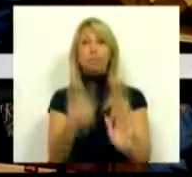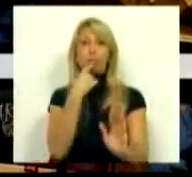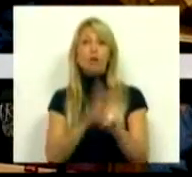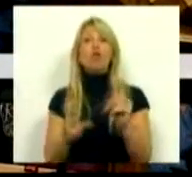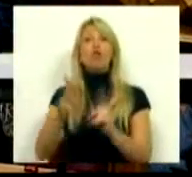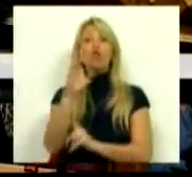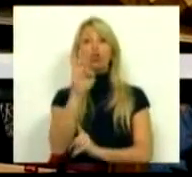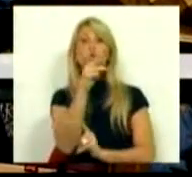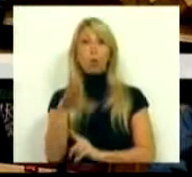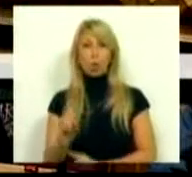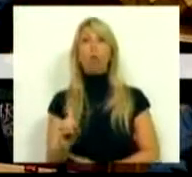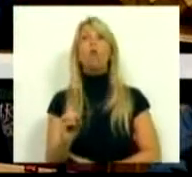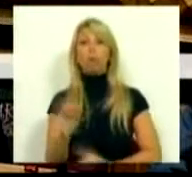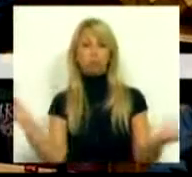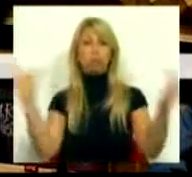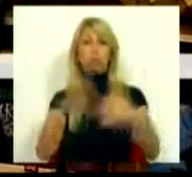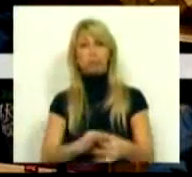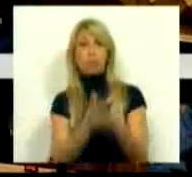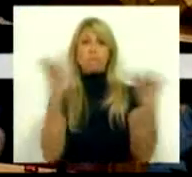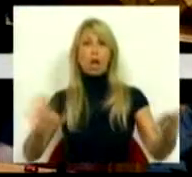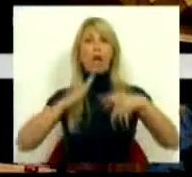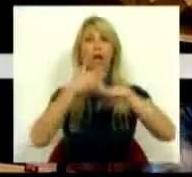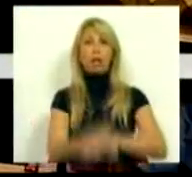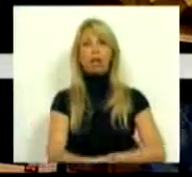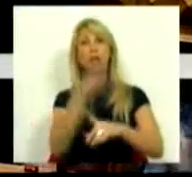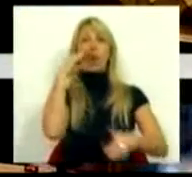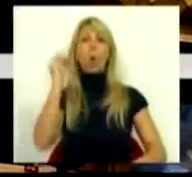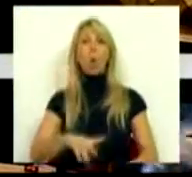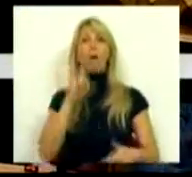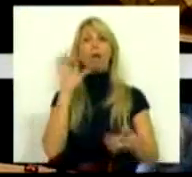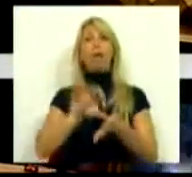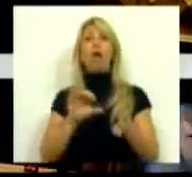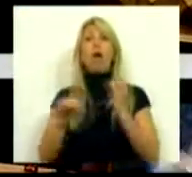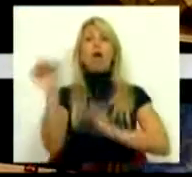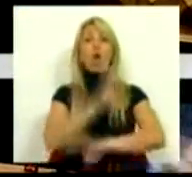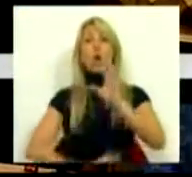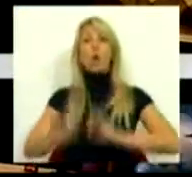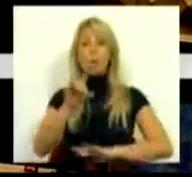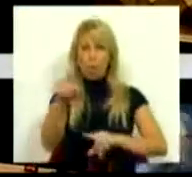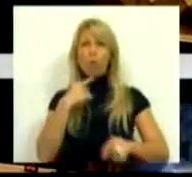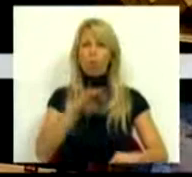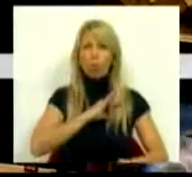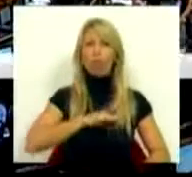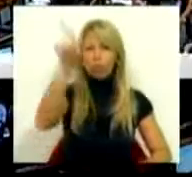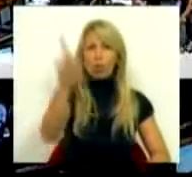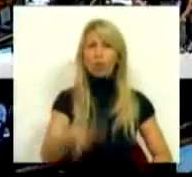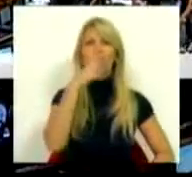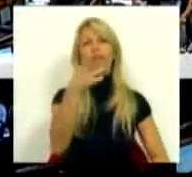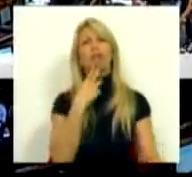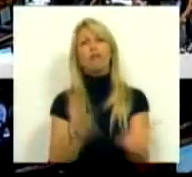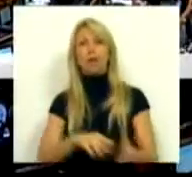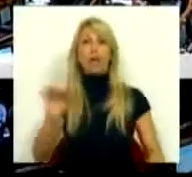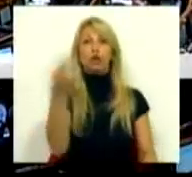está associado a uma maior intervenção do Banco Central Europeu. Por isso não é verdade o que o senhor está a dizer. Não é verdade, Sr.